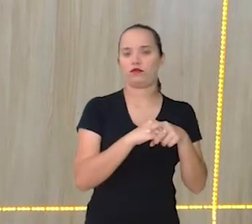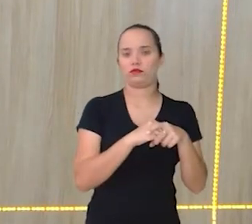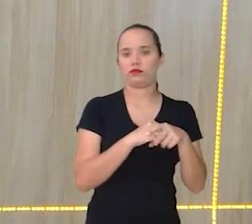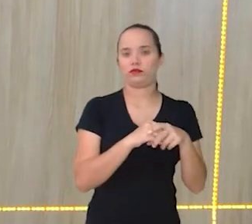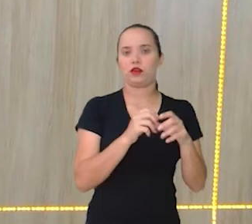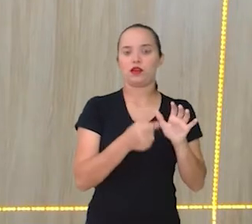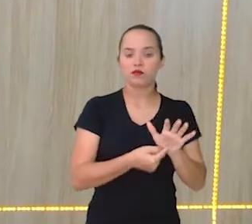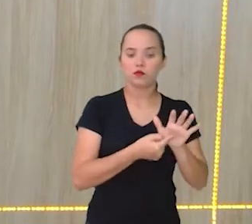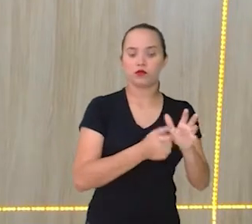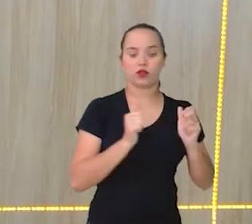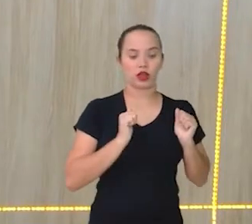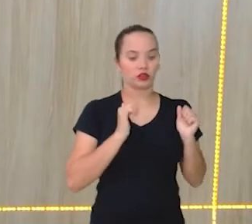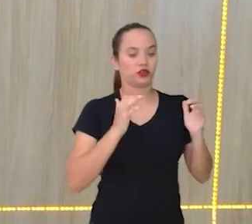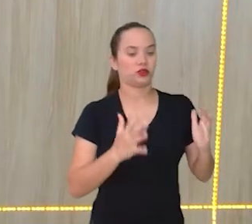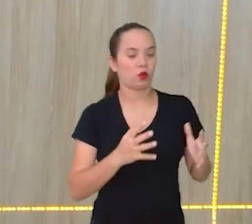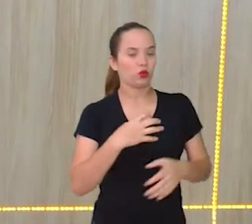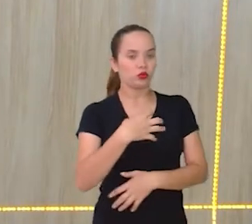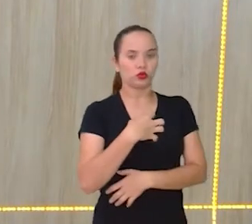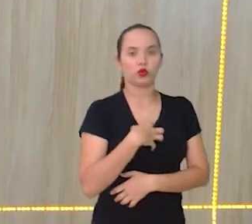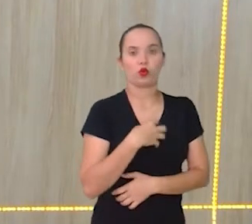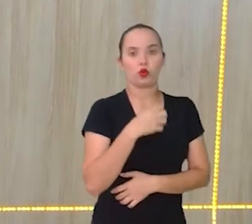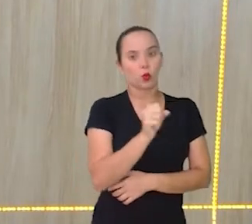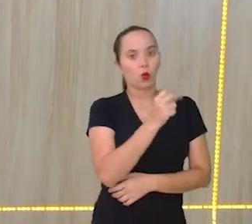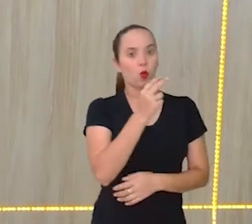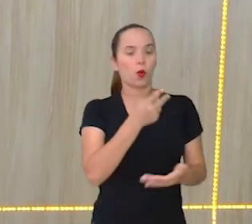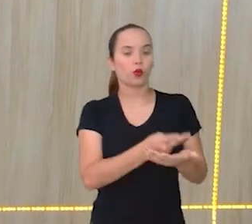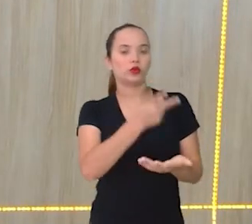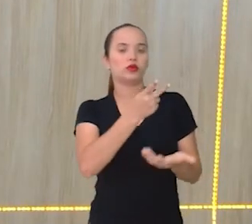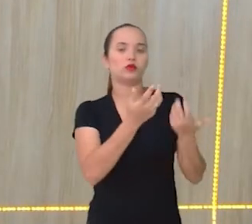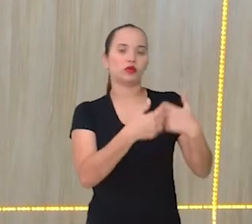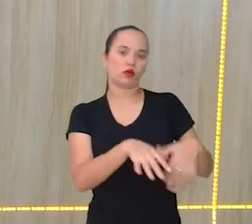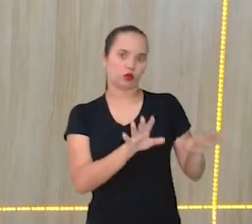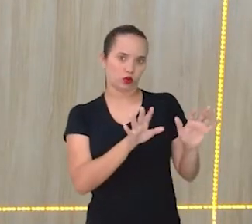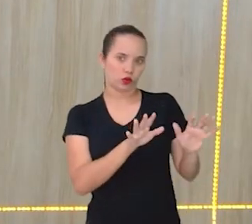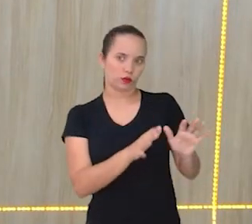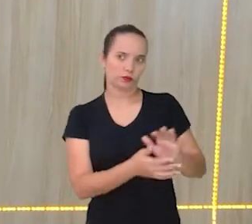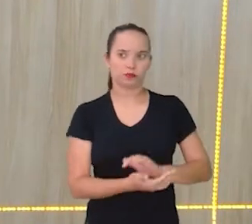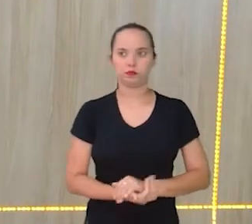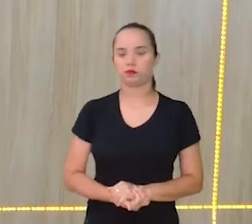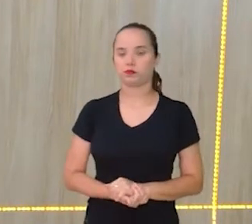indiquem ação, estado ou fenômeno da natureza, tá?